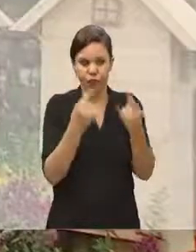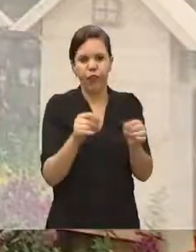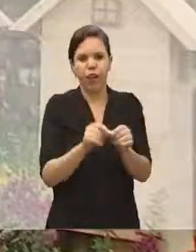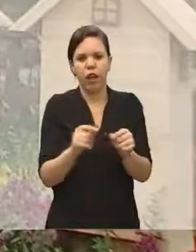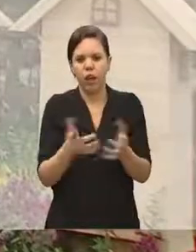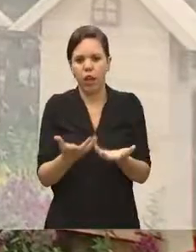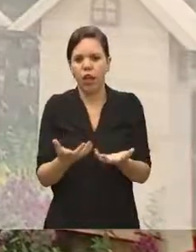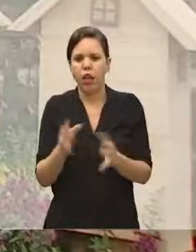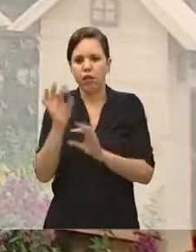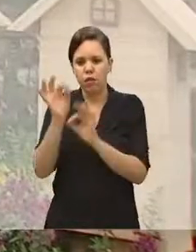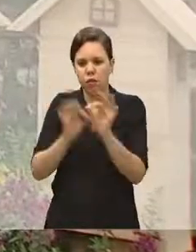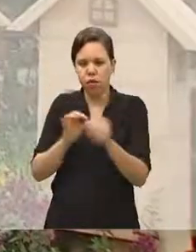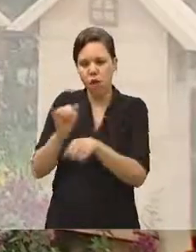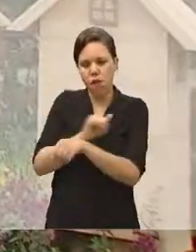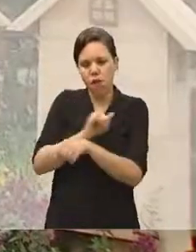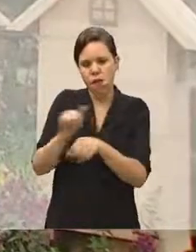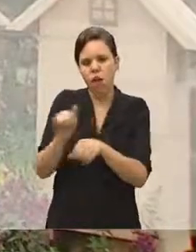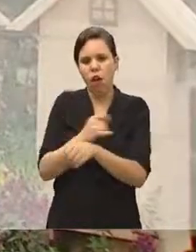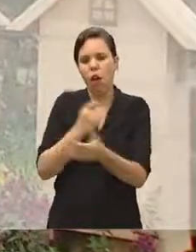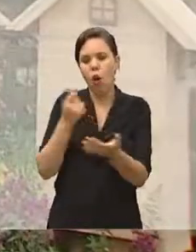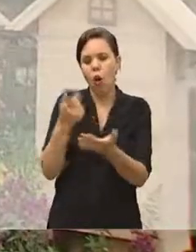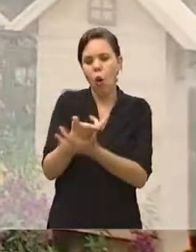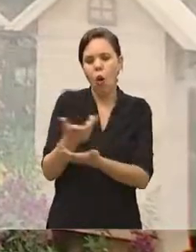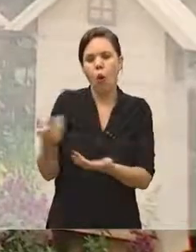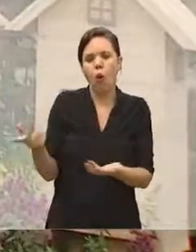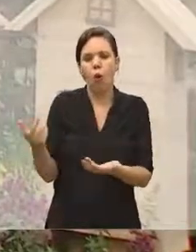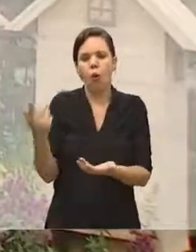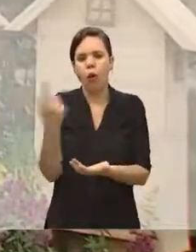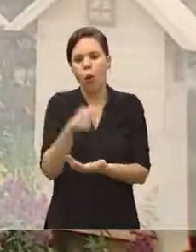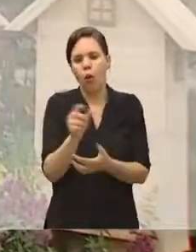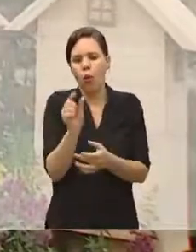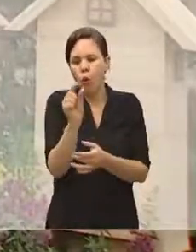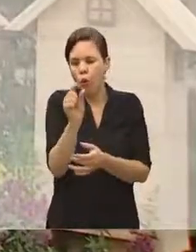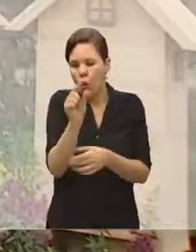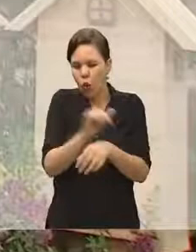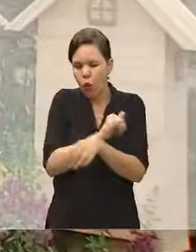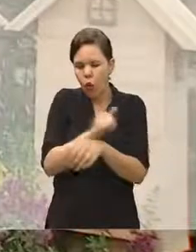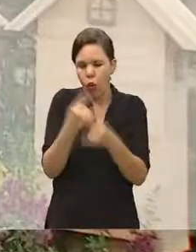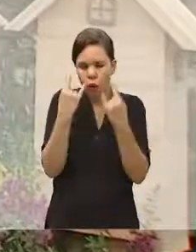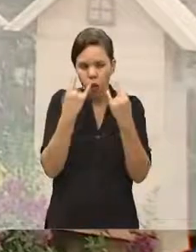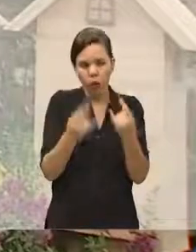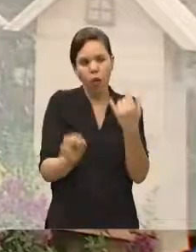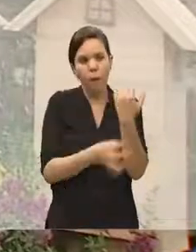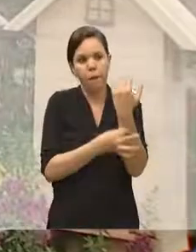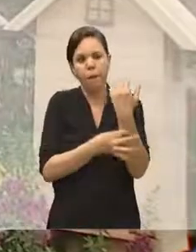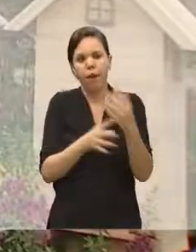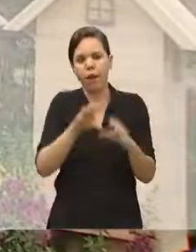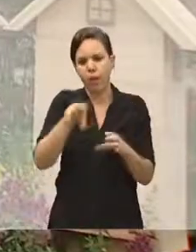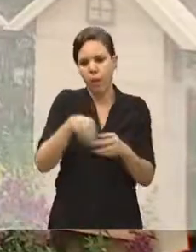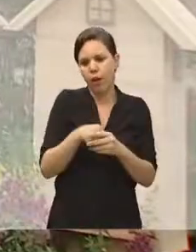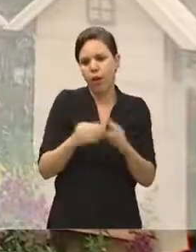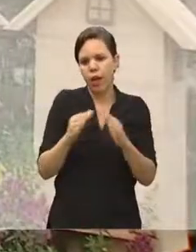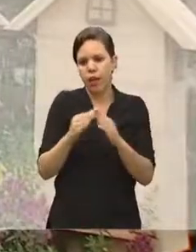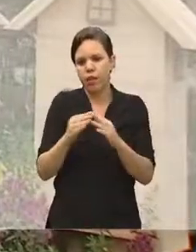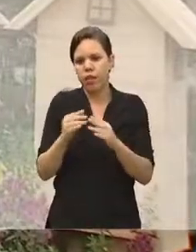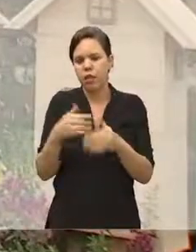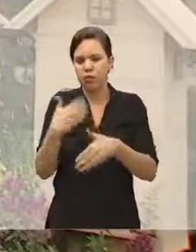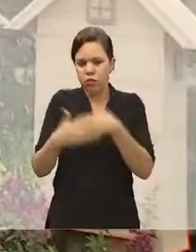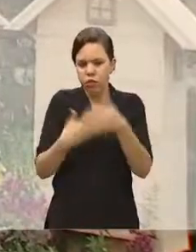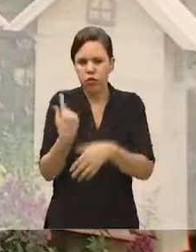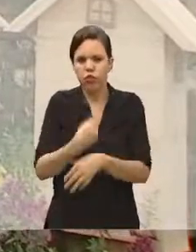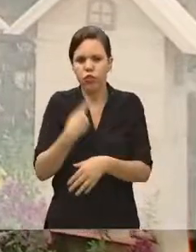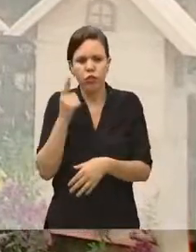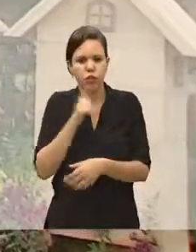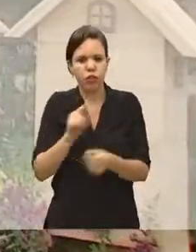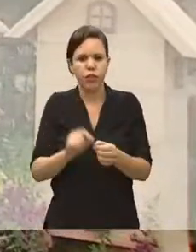no mercado, ela compra essa isca ou compra uma mini colmeia, implanta na casinha e aí a coisa é automática. Vai sozinha, ela